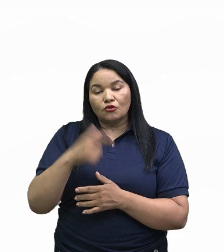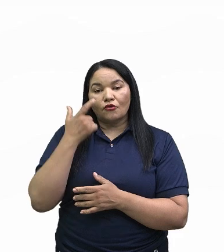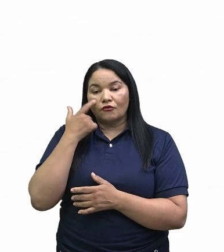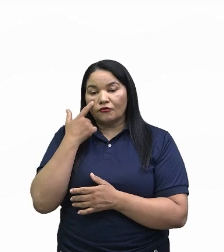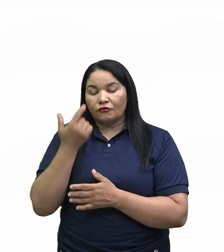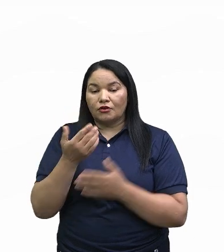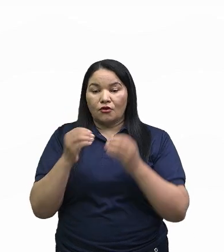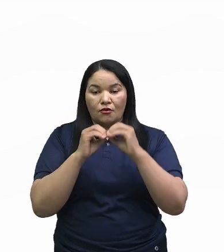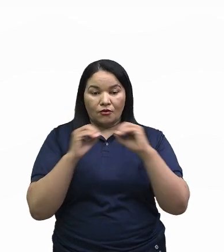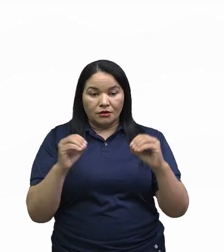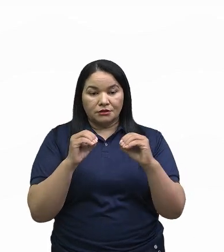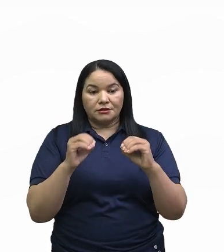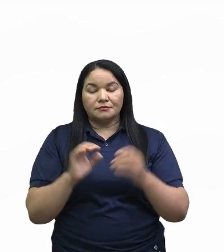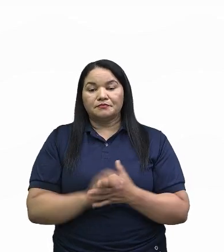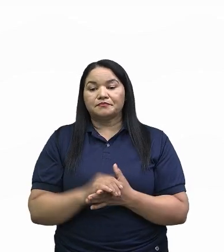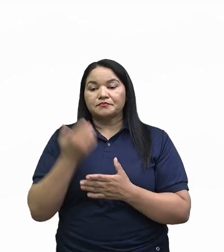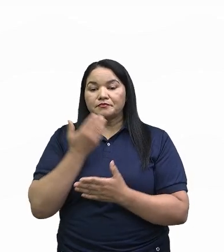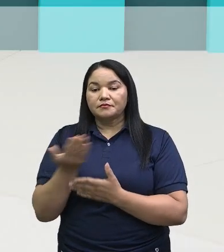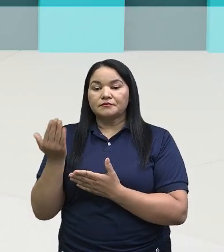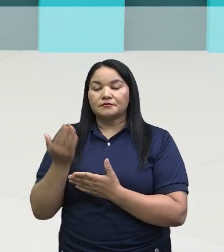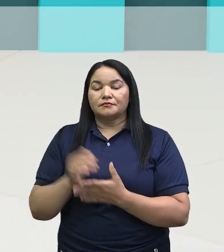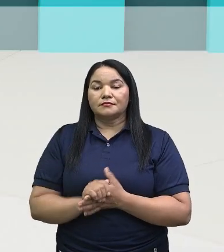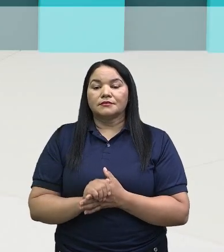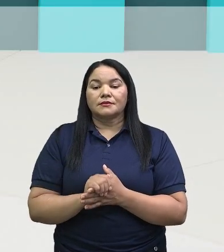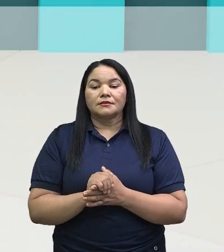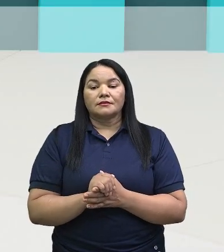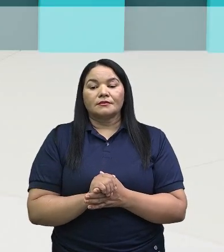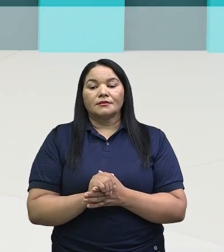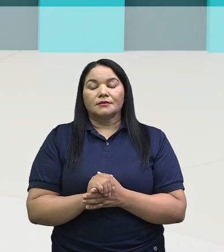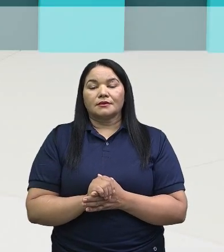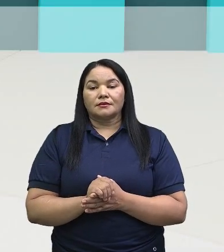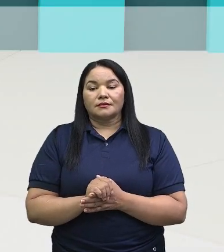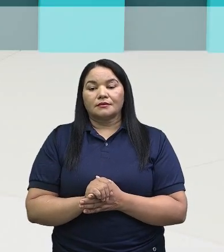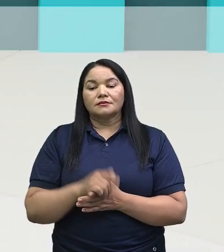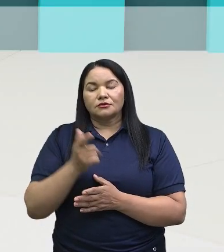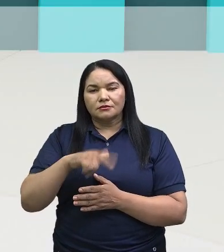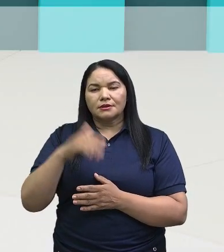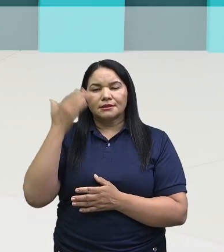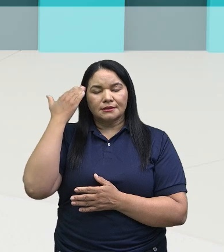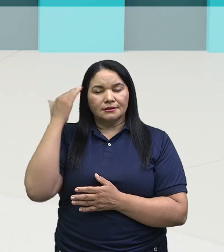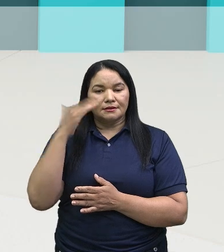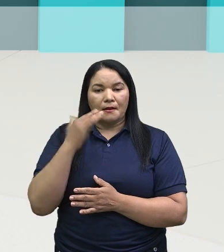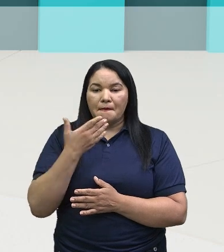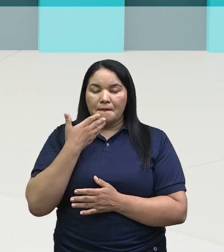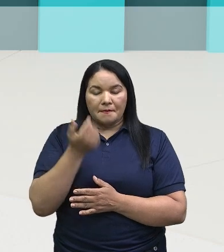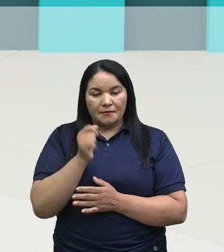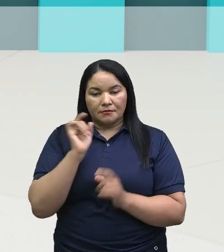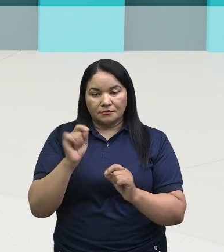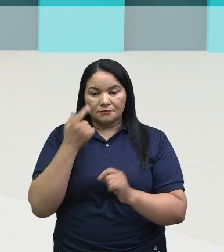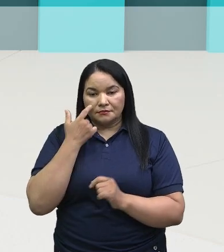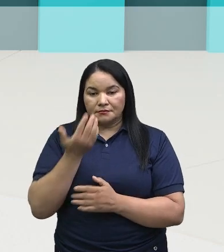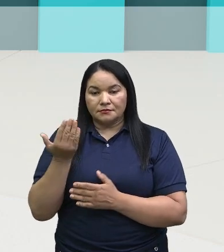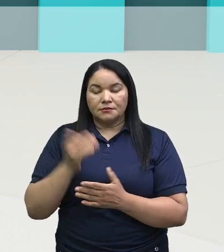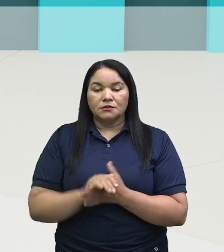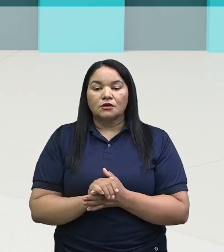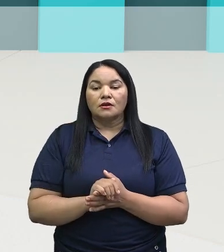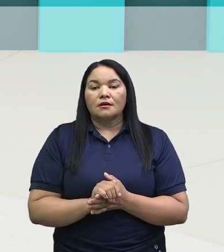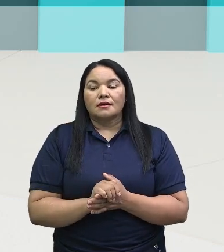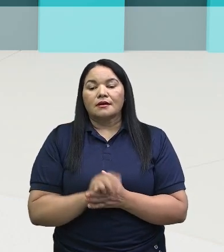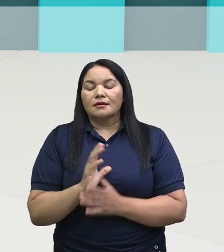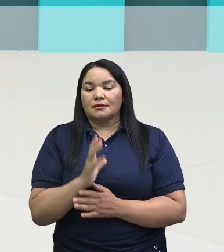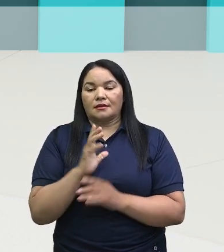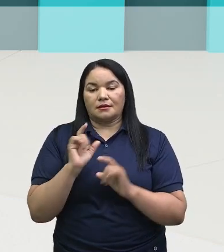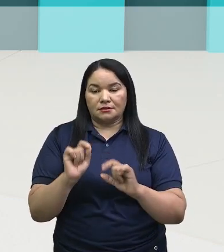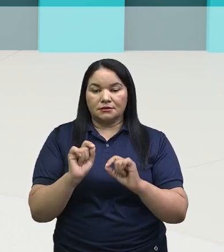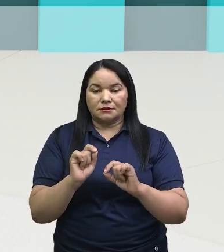oração aqui, o menino que amei, mora no Rio de Janeiro, para nós entendermos melhor essa ideia de restrição. O que acontece?